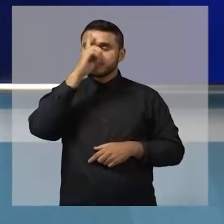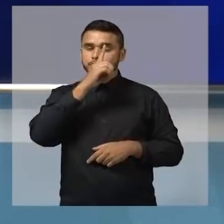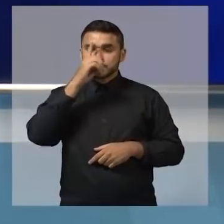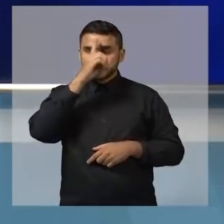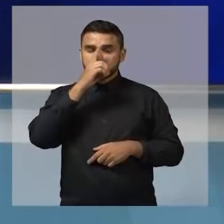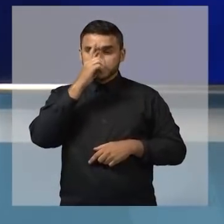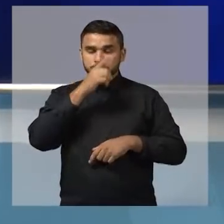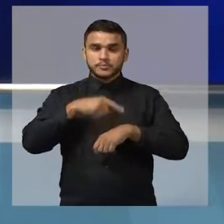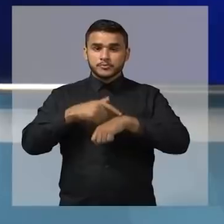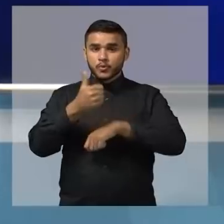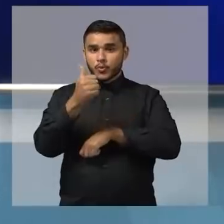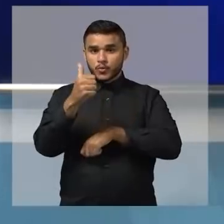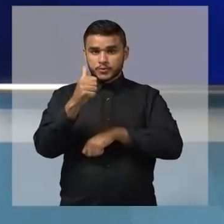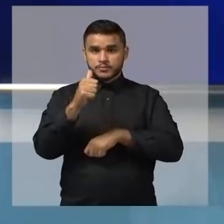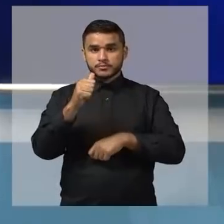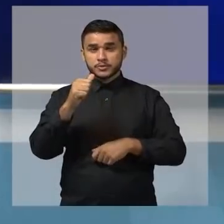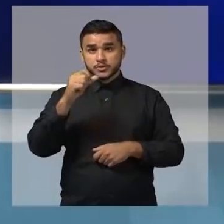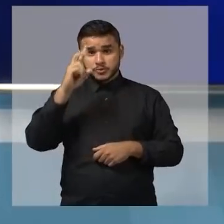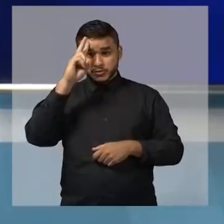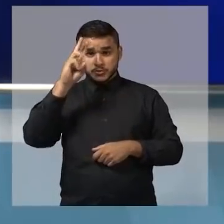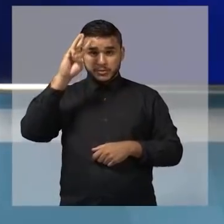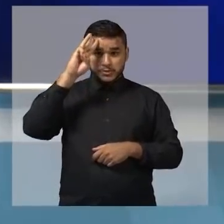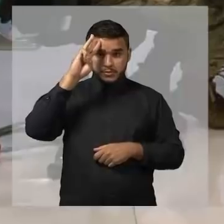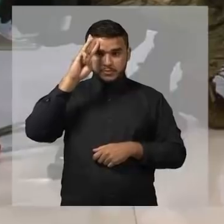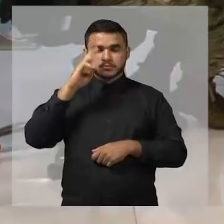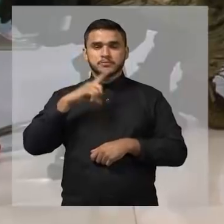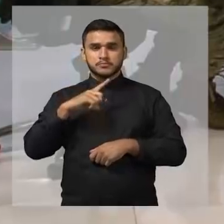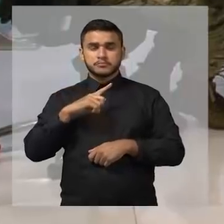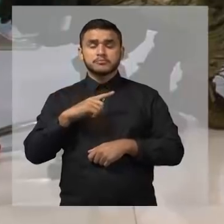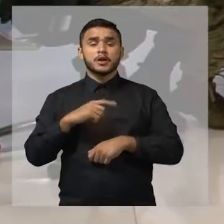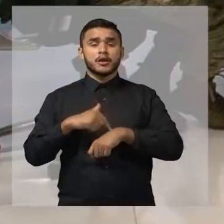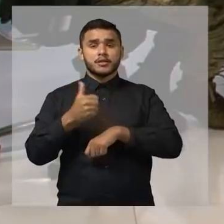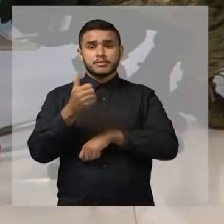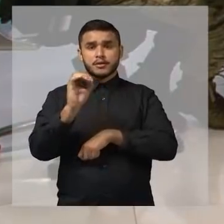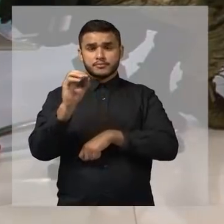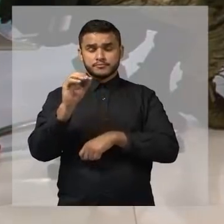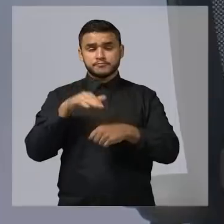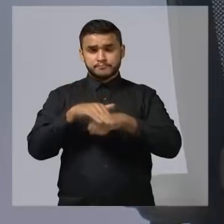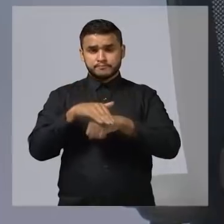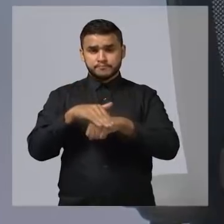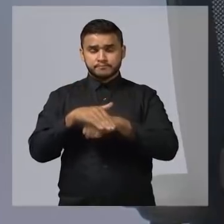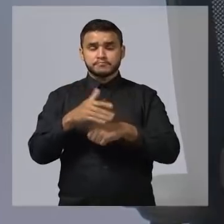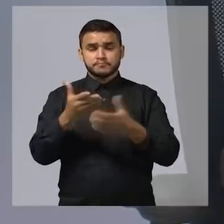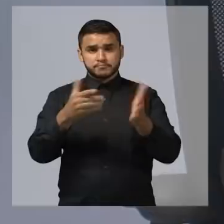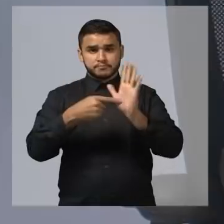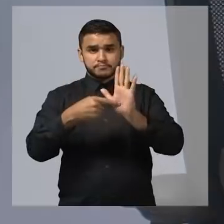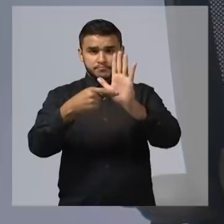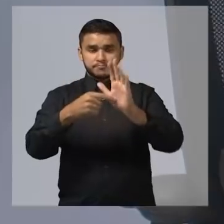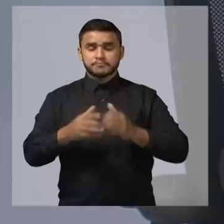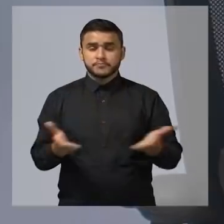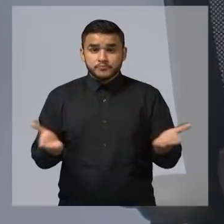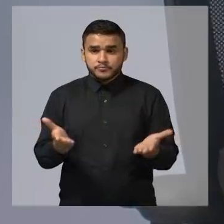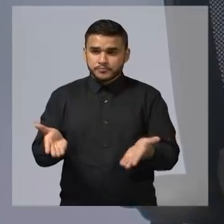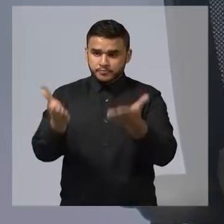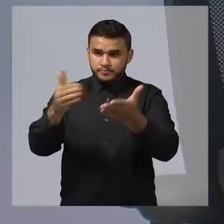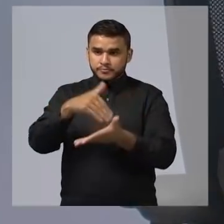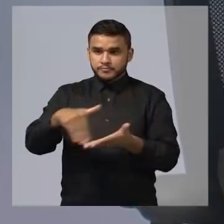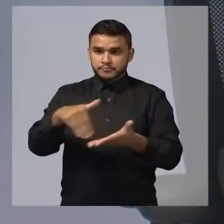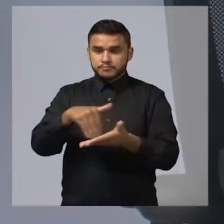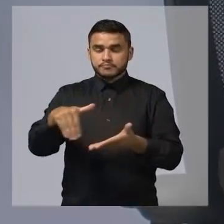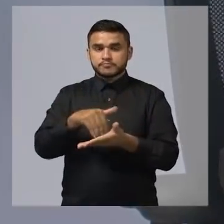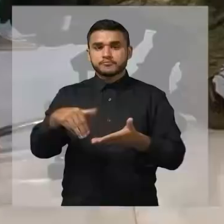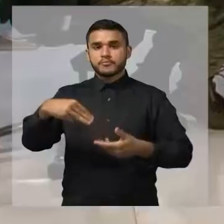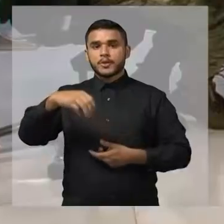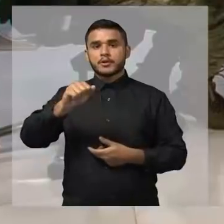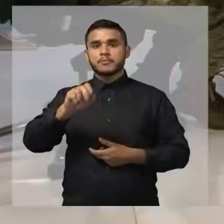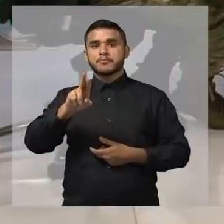horas. Participaram do programa de hoje o secretário de Administração Penitenciária do Estado do Ceará, Mauro Albuquerque, e com ele